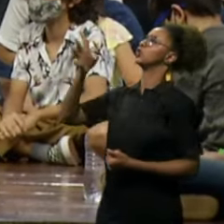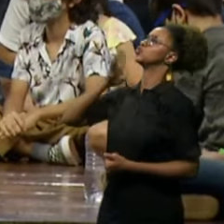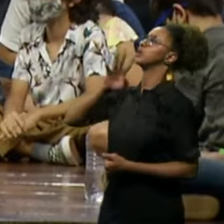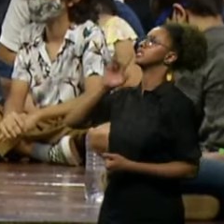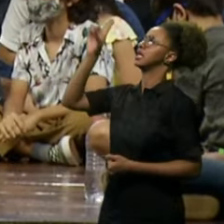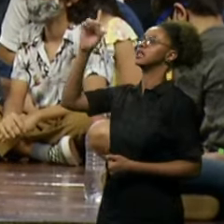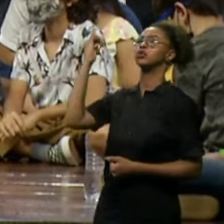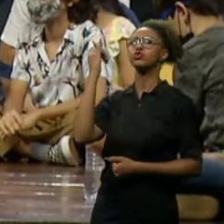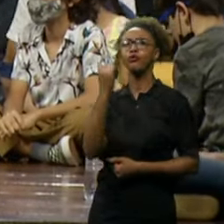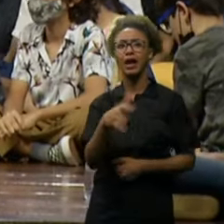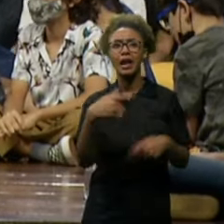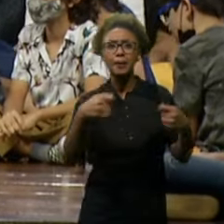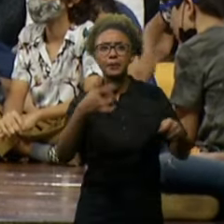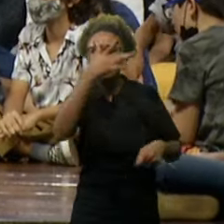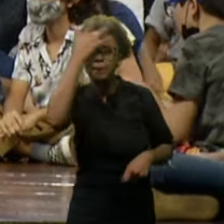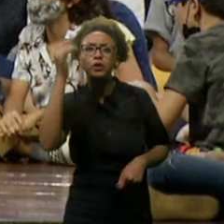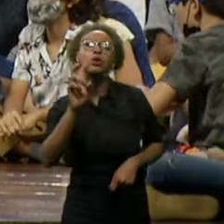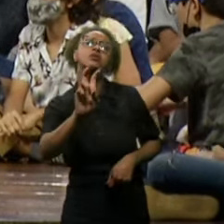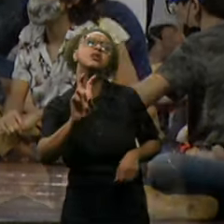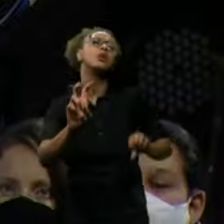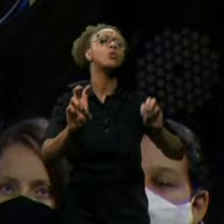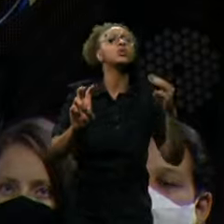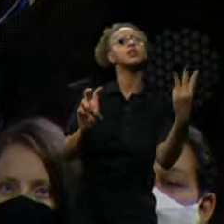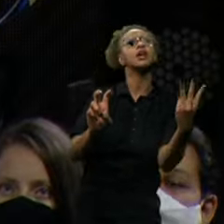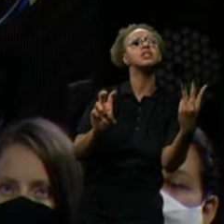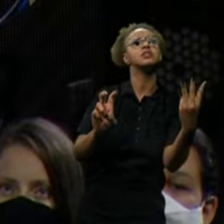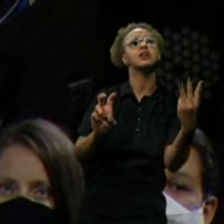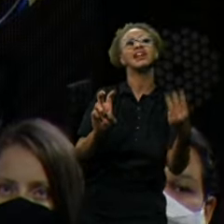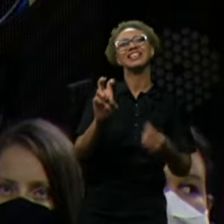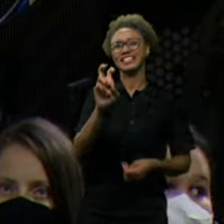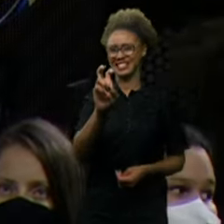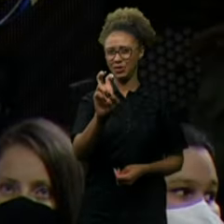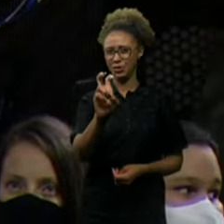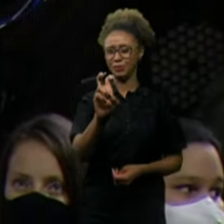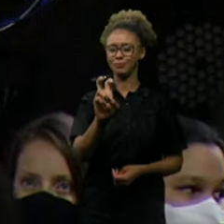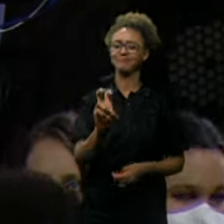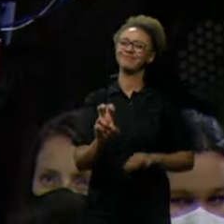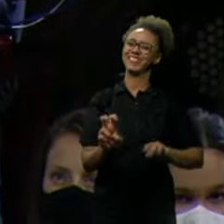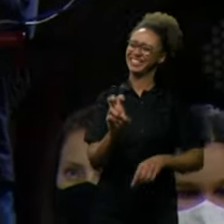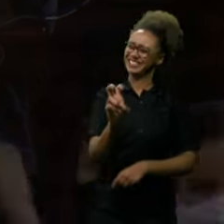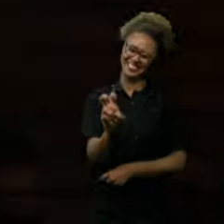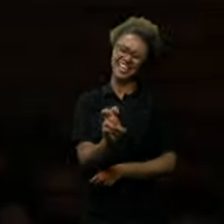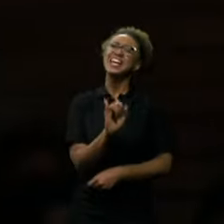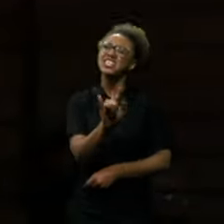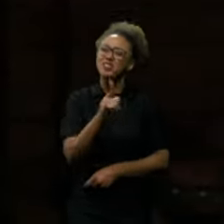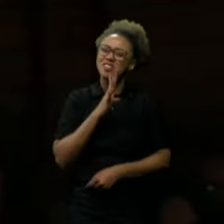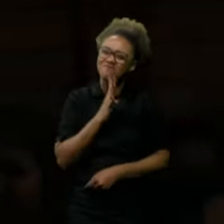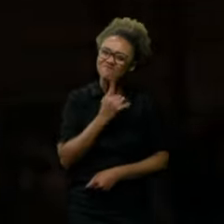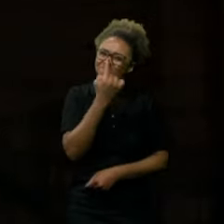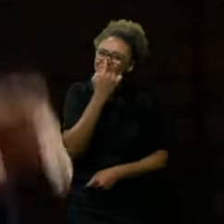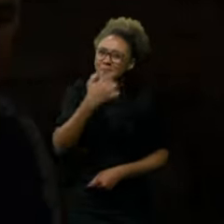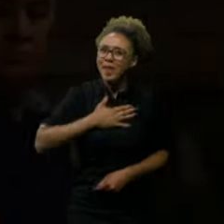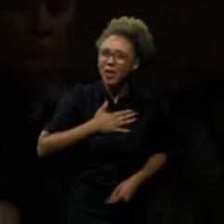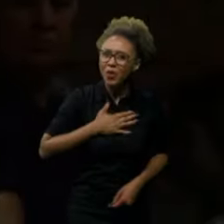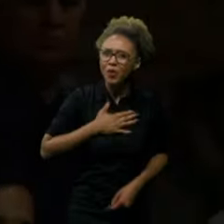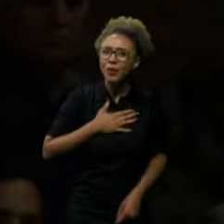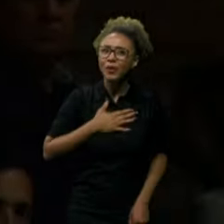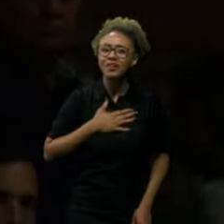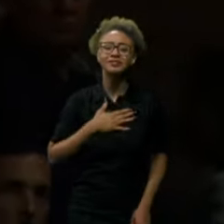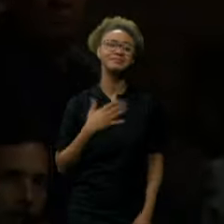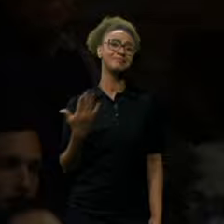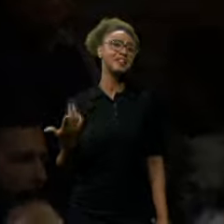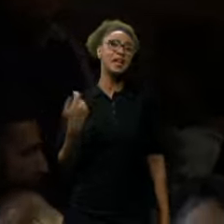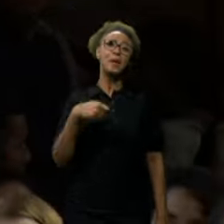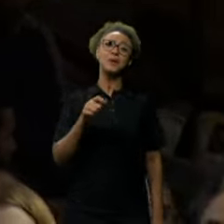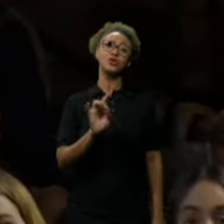que está dizendo você precisa de 5 ou de três mas se você me conhecer de verdade você só